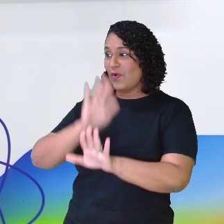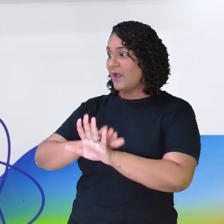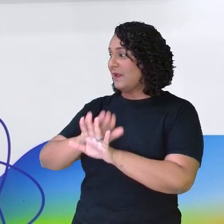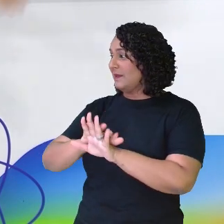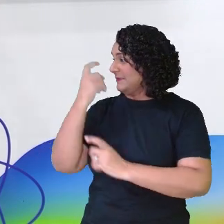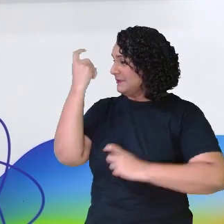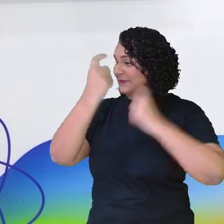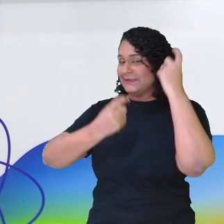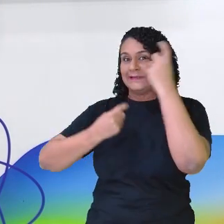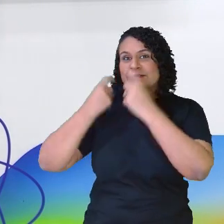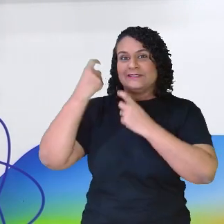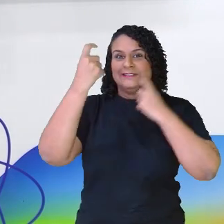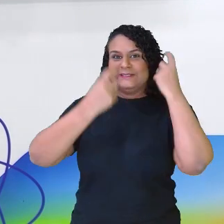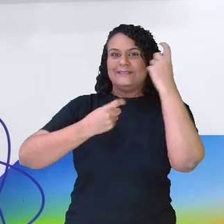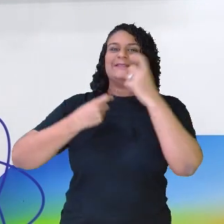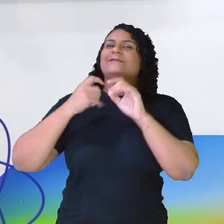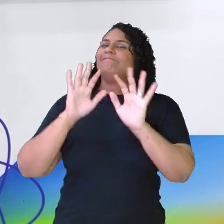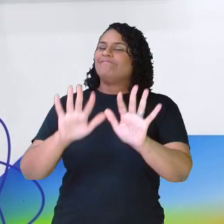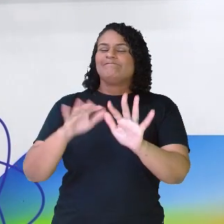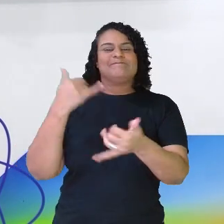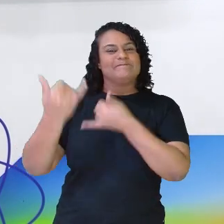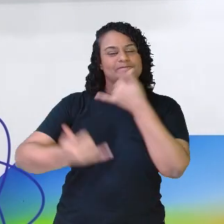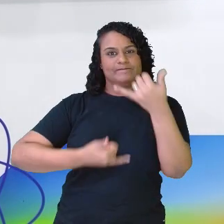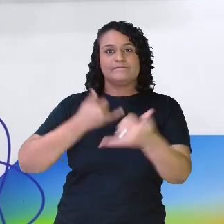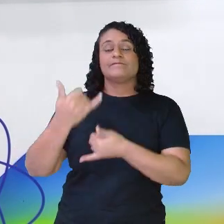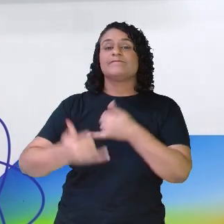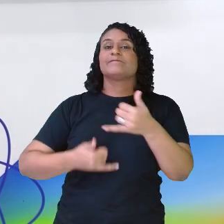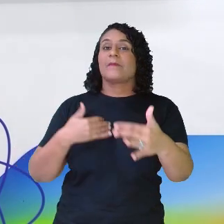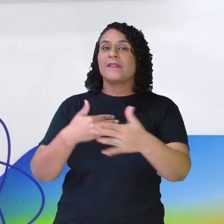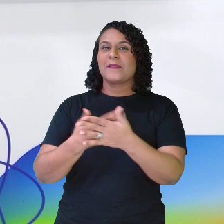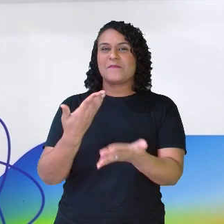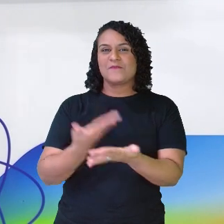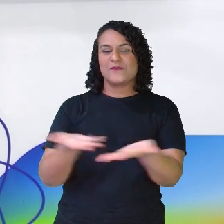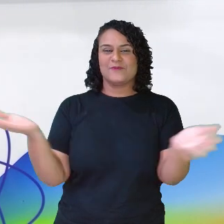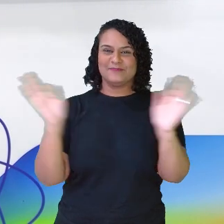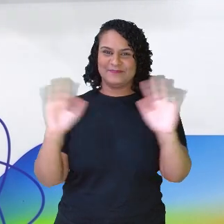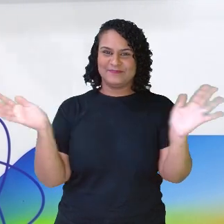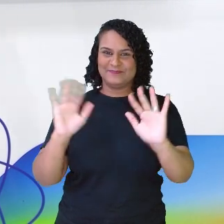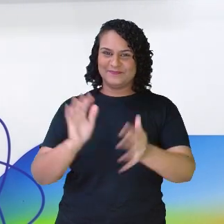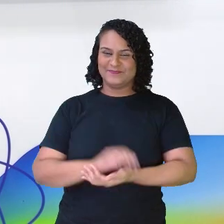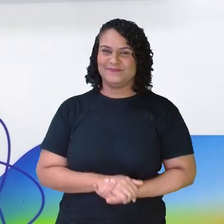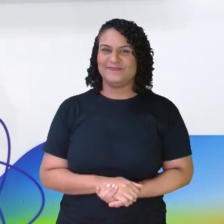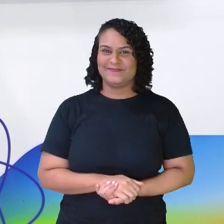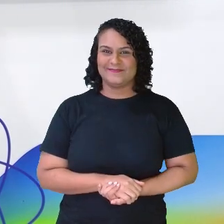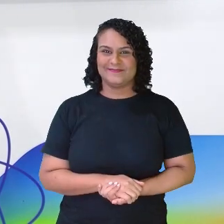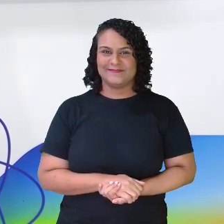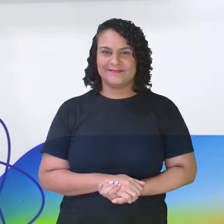desesperou. É não, gente, a gente se vê numa próxima. Tchau, tchau.